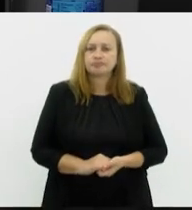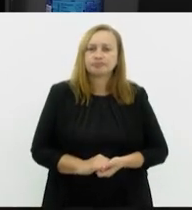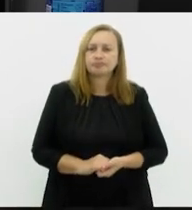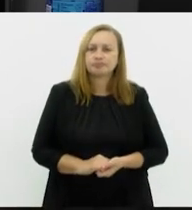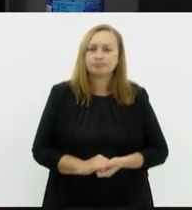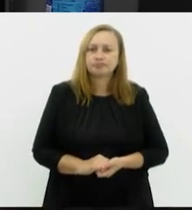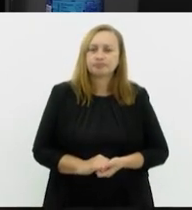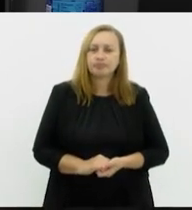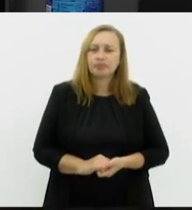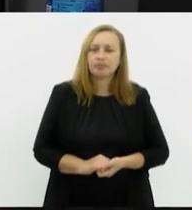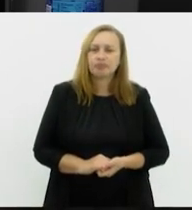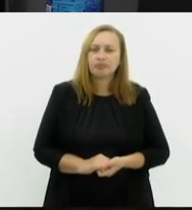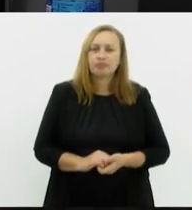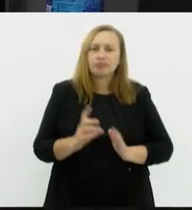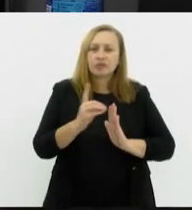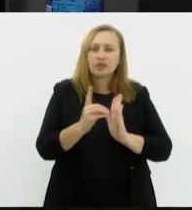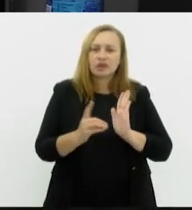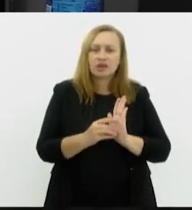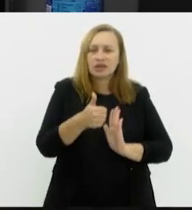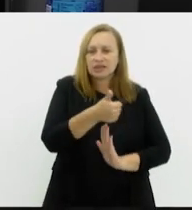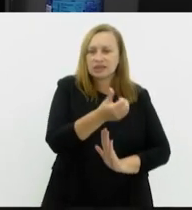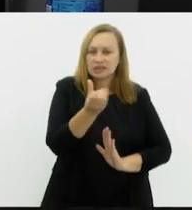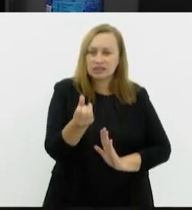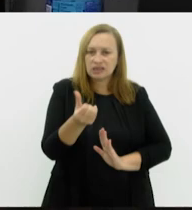instituída pelo decreto número